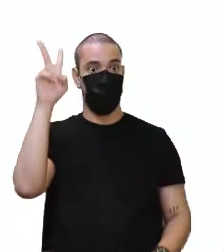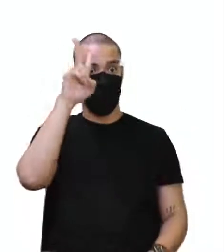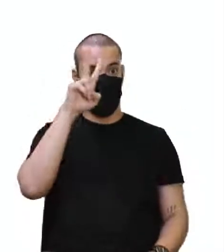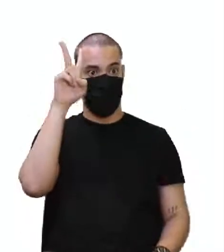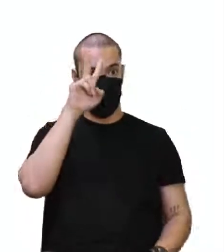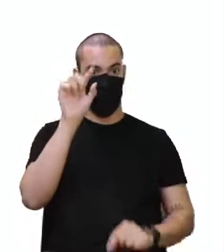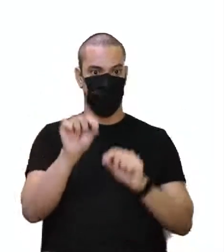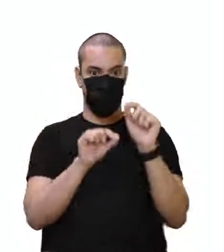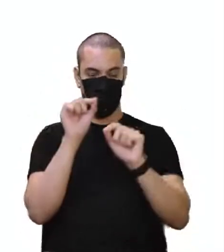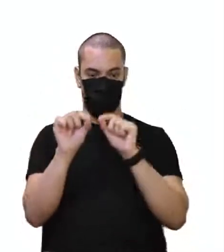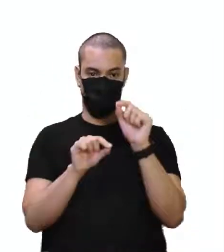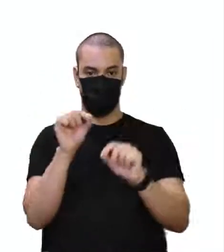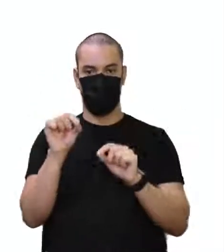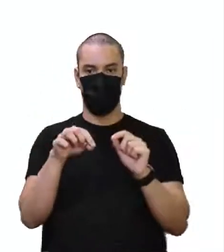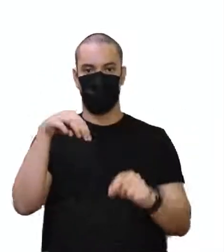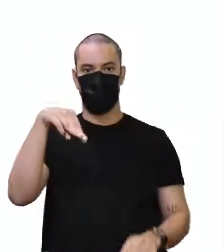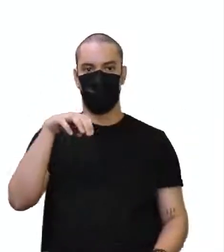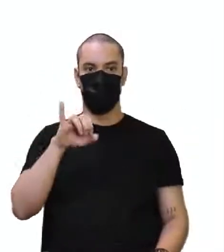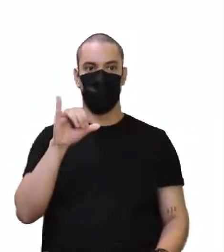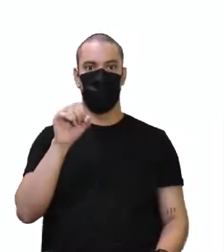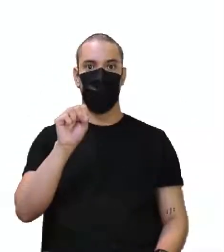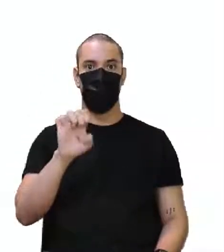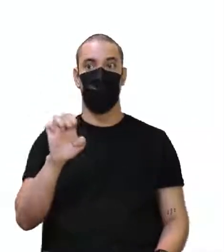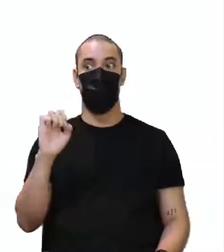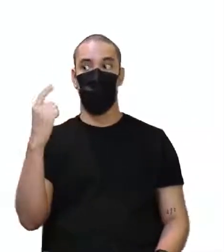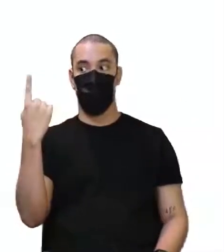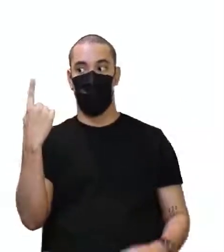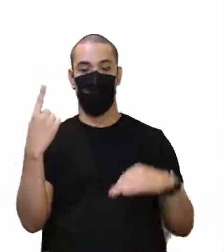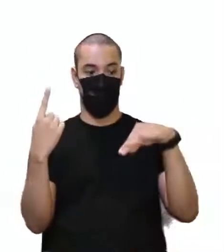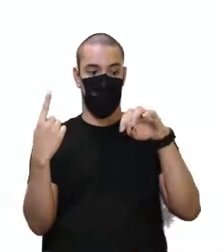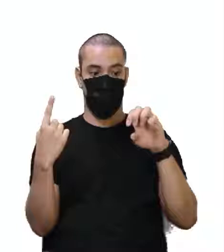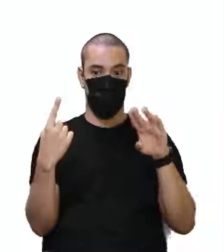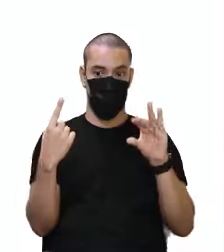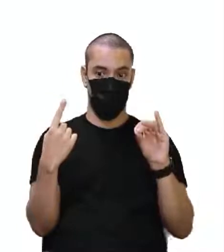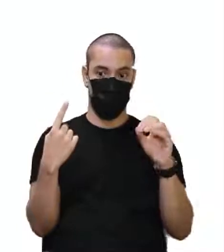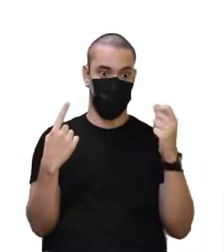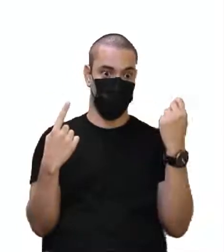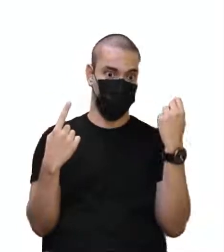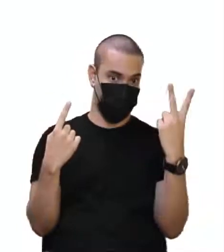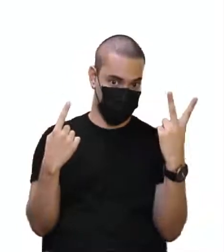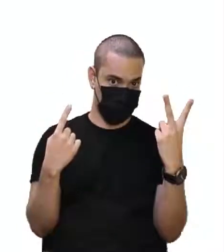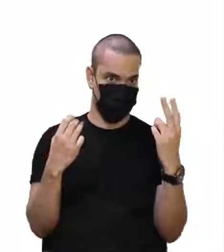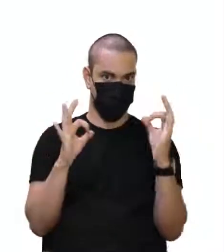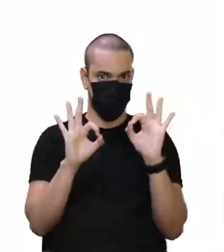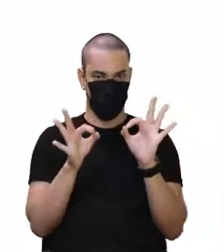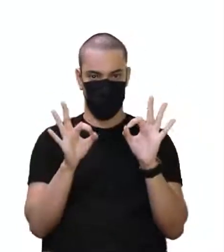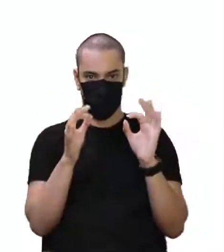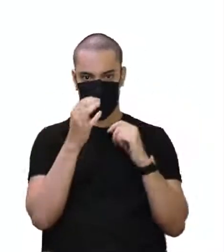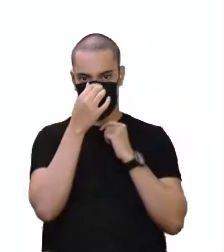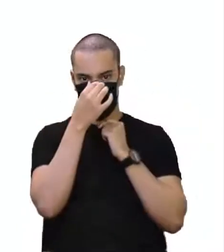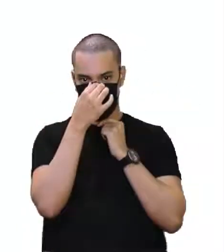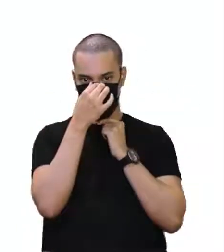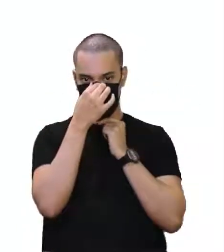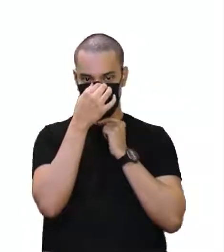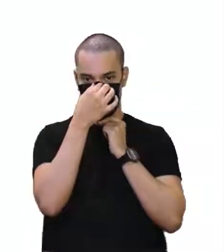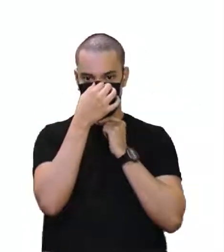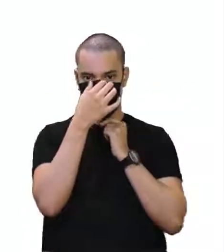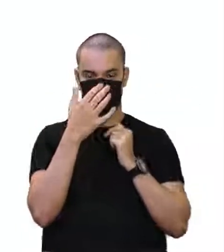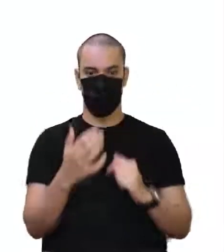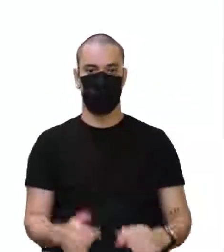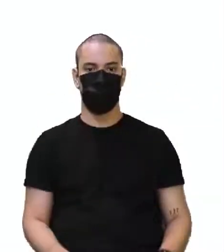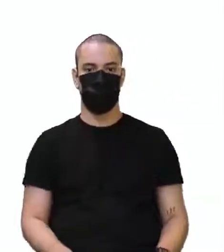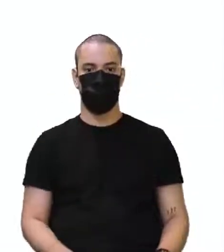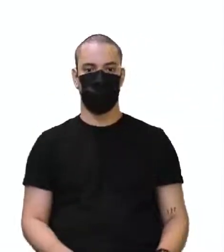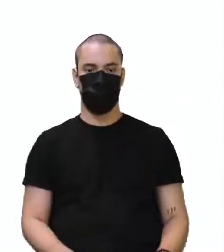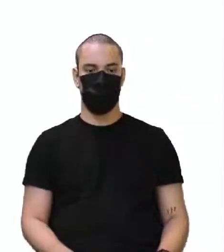lembrando a meiose 1 e meiose 2. Perfeito, gente? Então vamos dar sequência aqui, então,